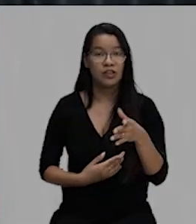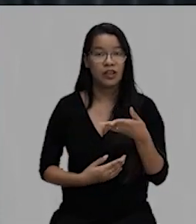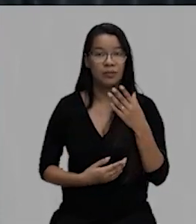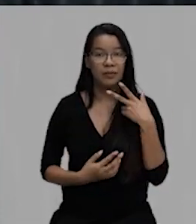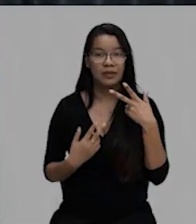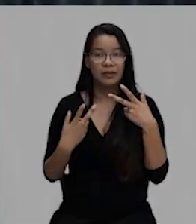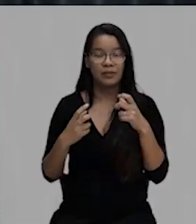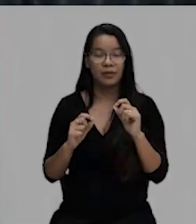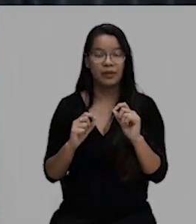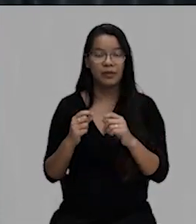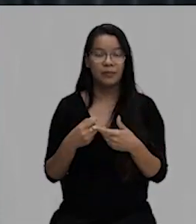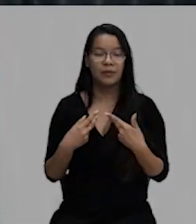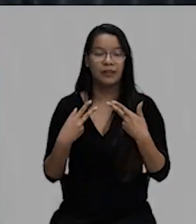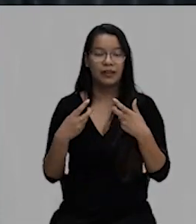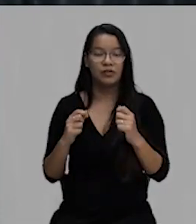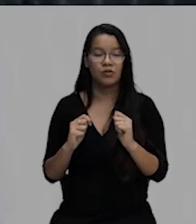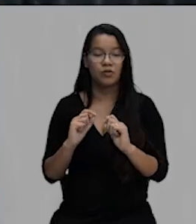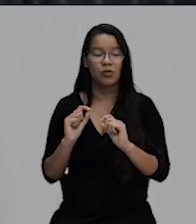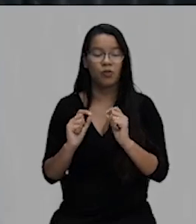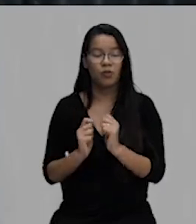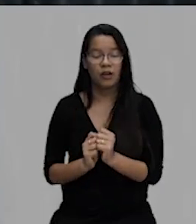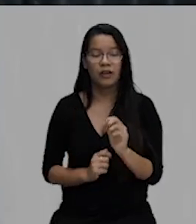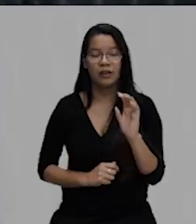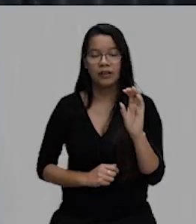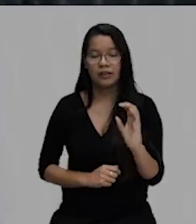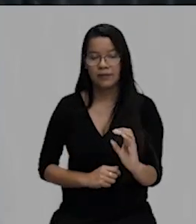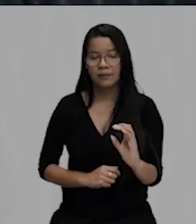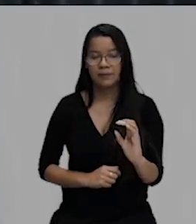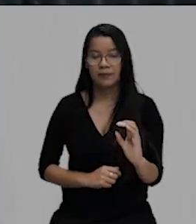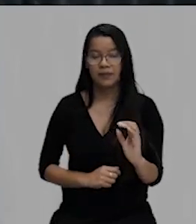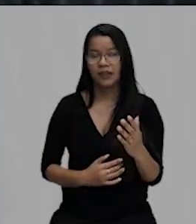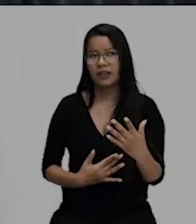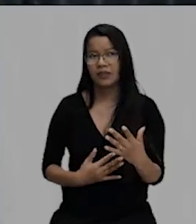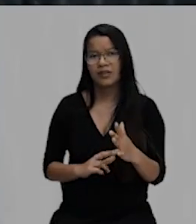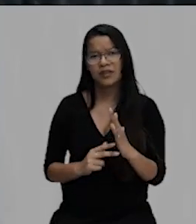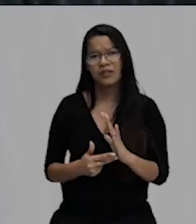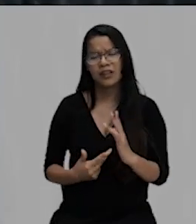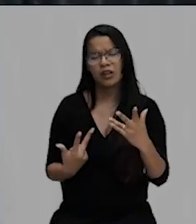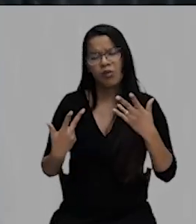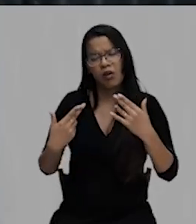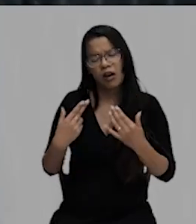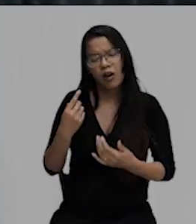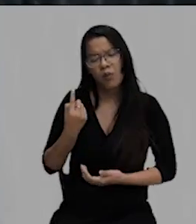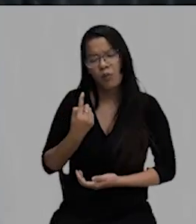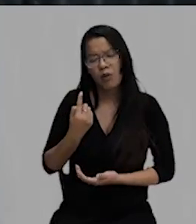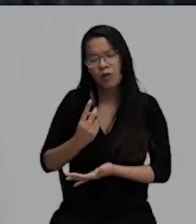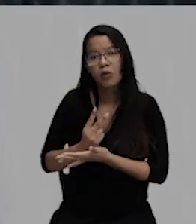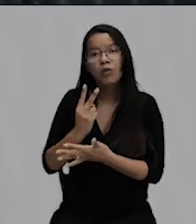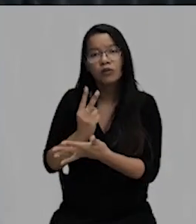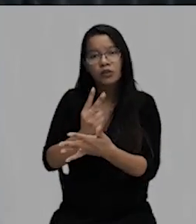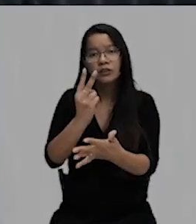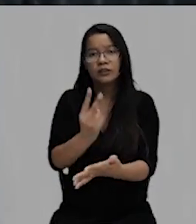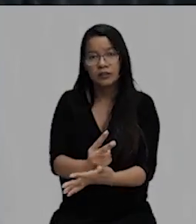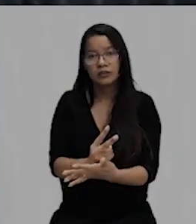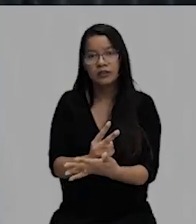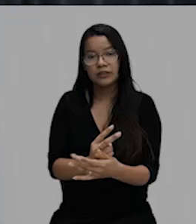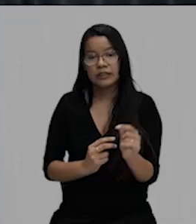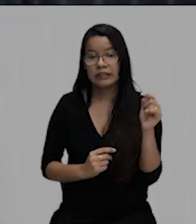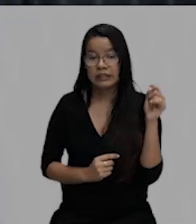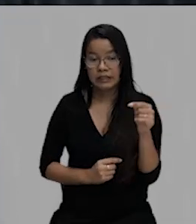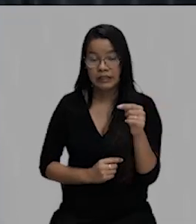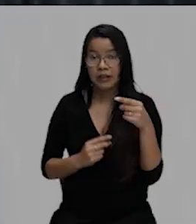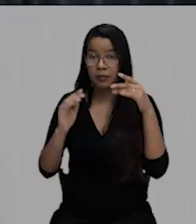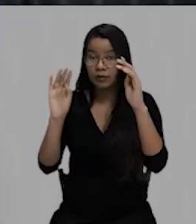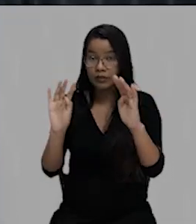percebeu que está parecido com a letra anterior. Ou seja, está sendo igualado a uma constante. E aqui eu chamo a